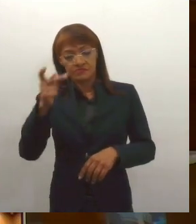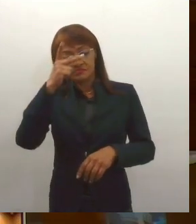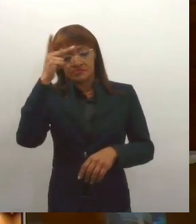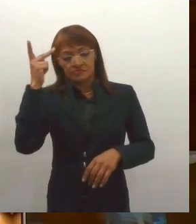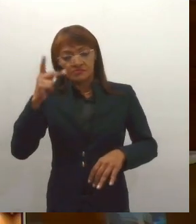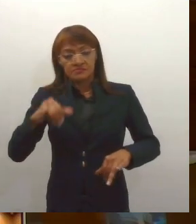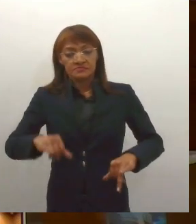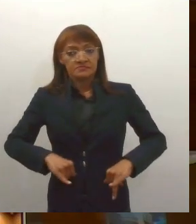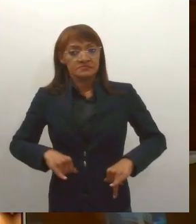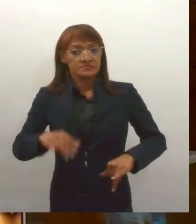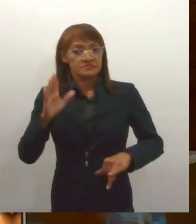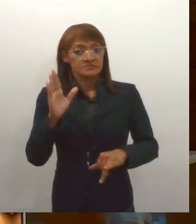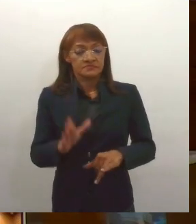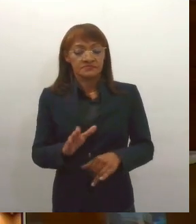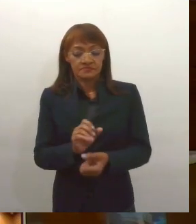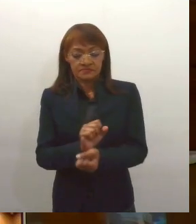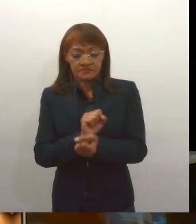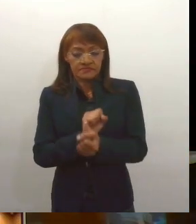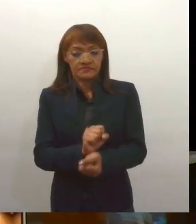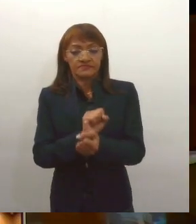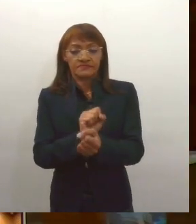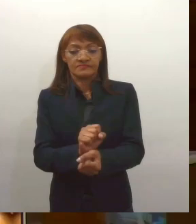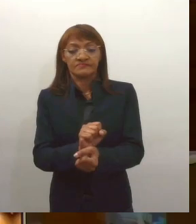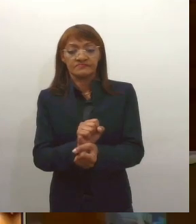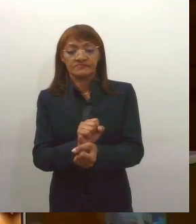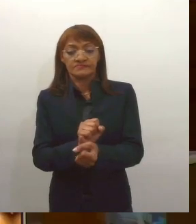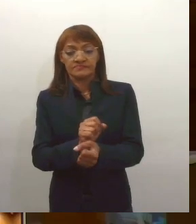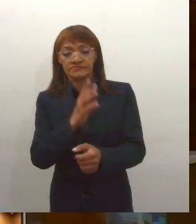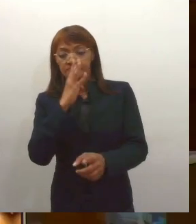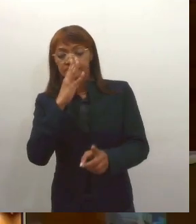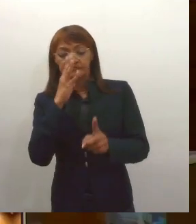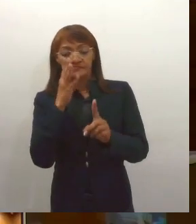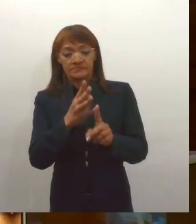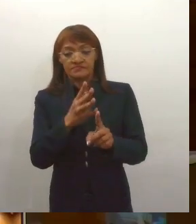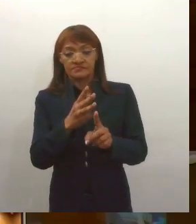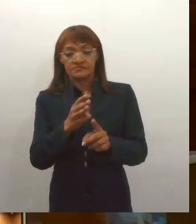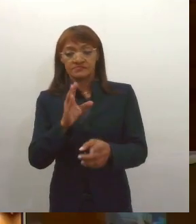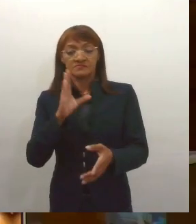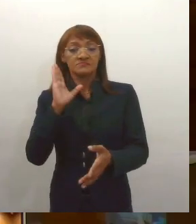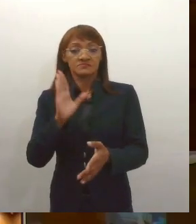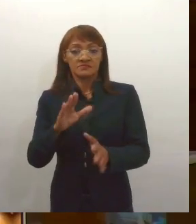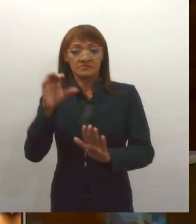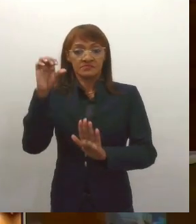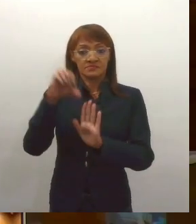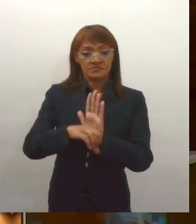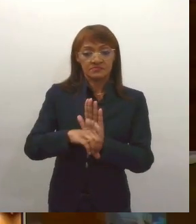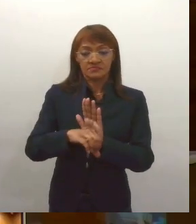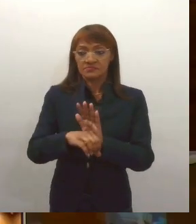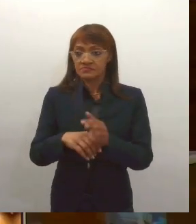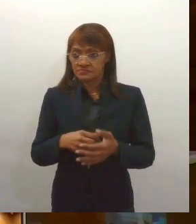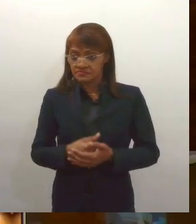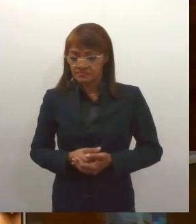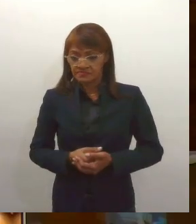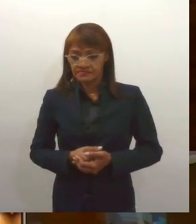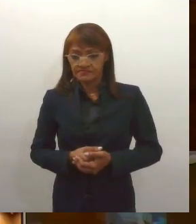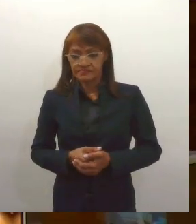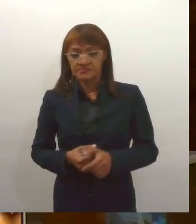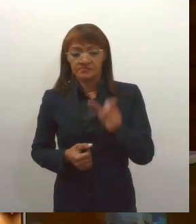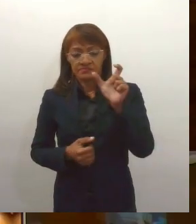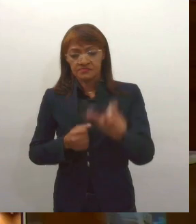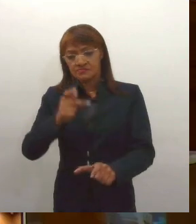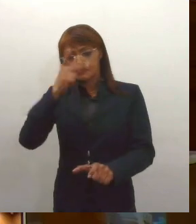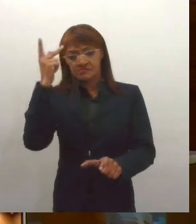acusado de envolvimento em crime de homicídio um trabalhador que se vê submetido a violência do